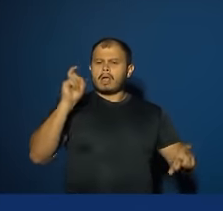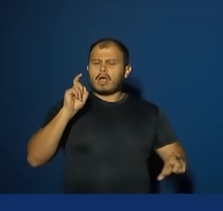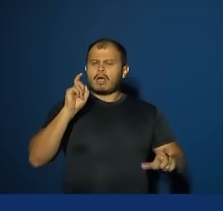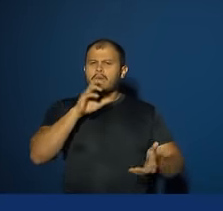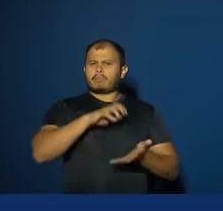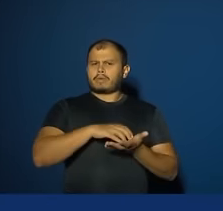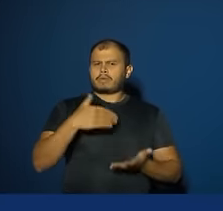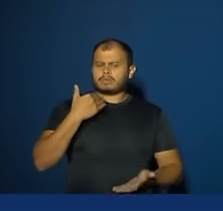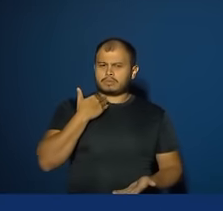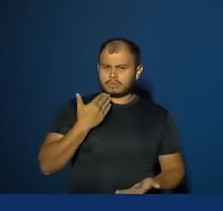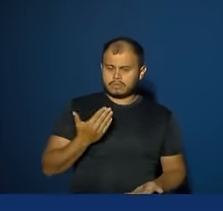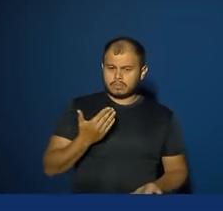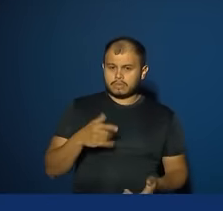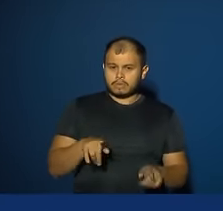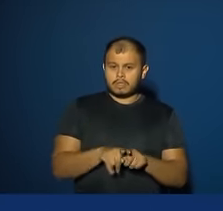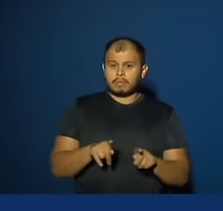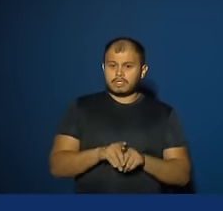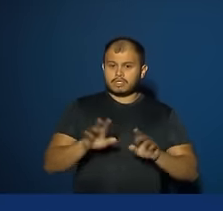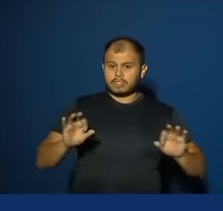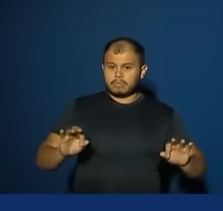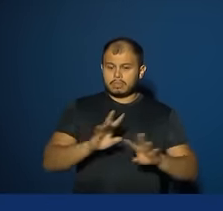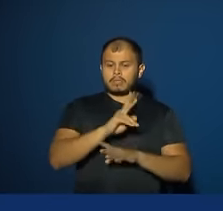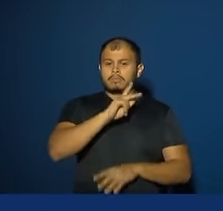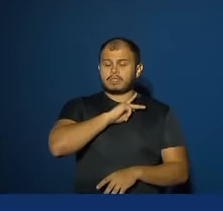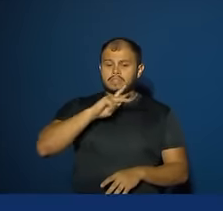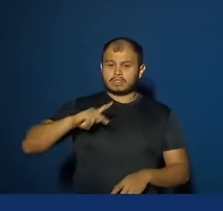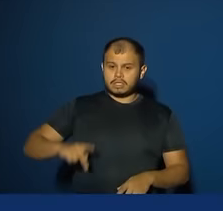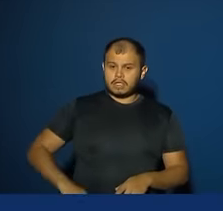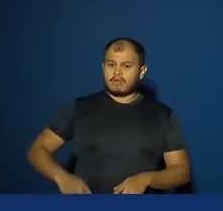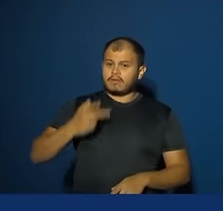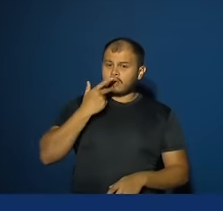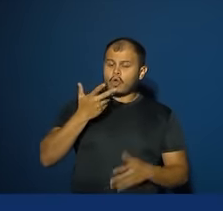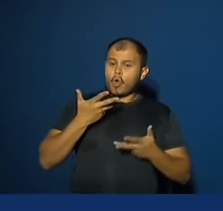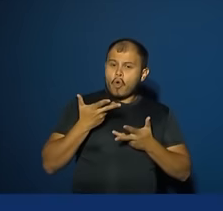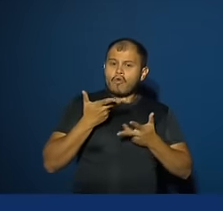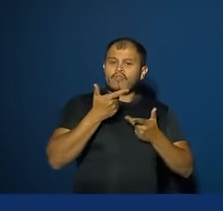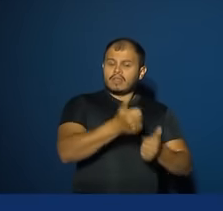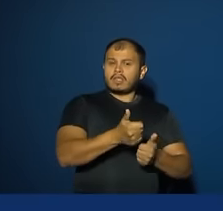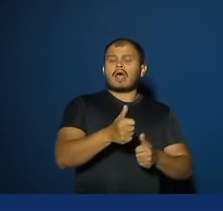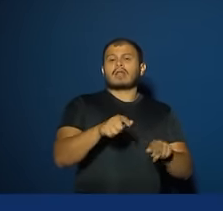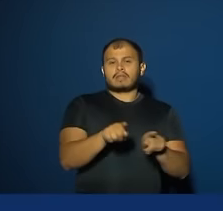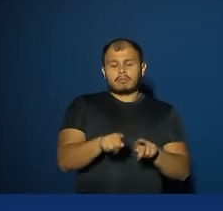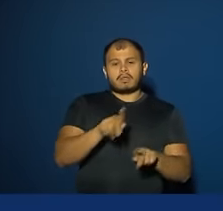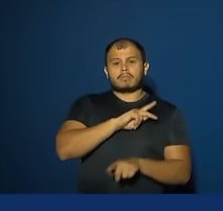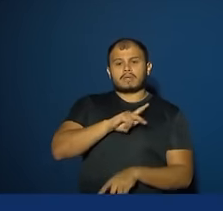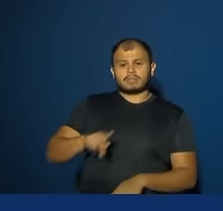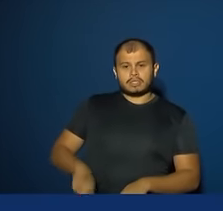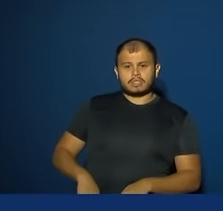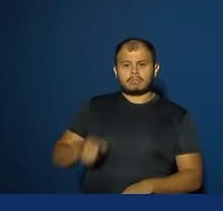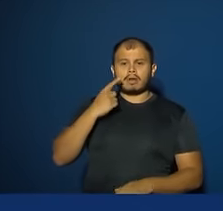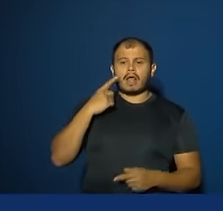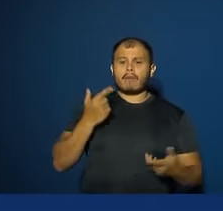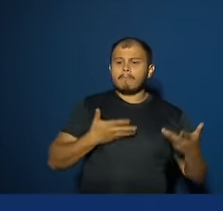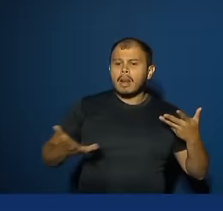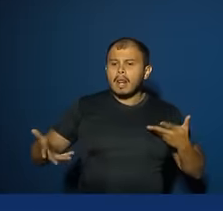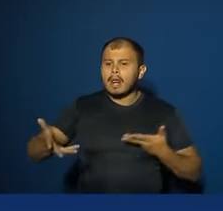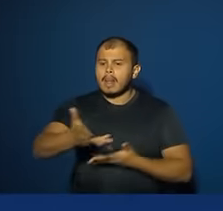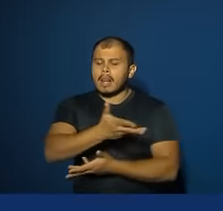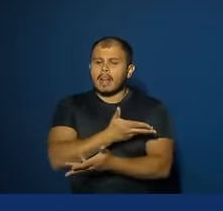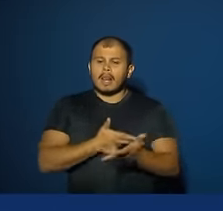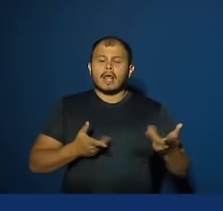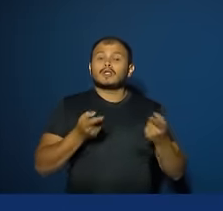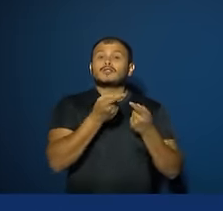gente termina o ano com o presidente do Banco Central sendo convidado pelo presidente da república pro churrasco de confraternização dos